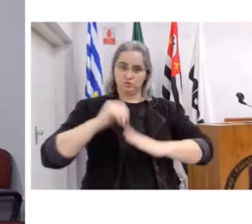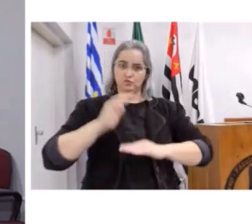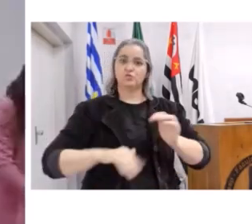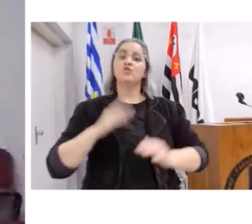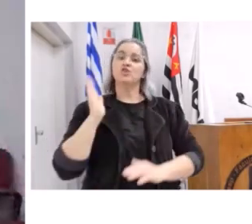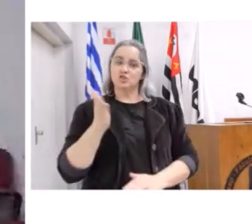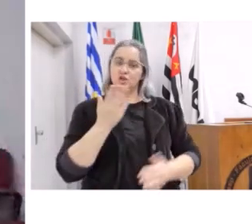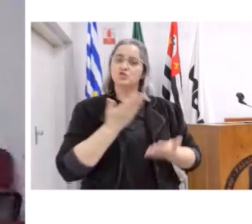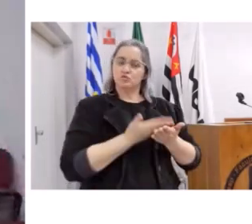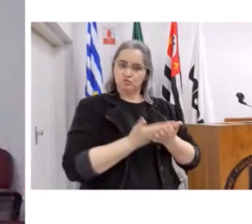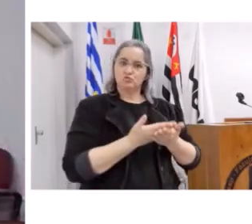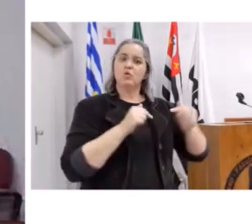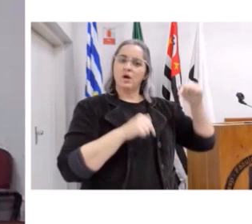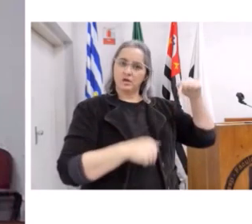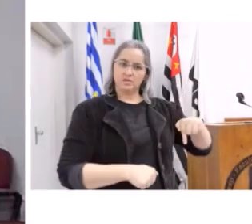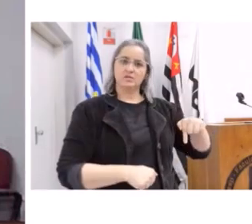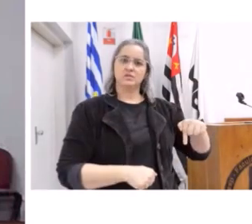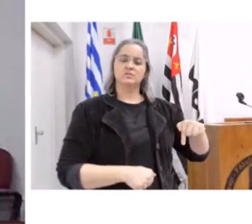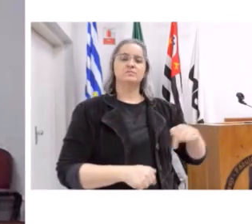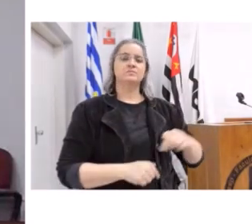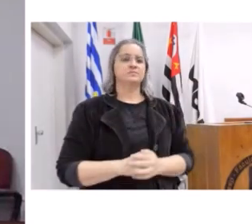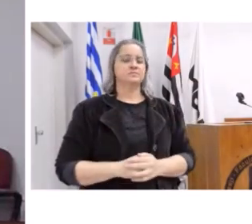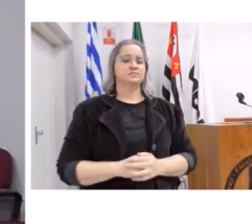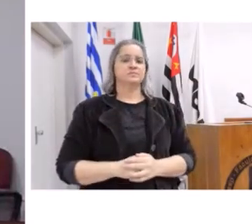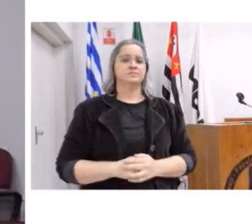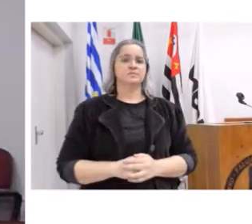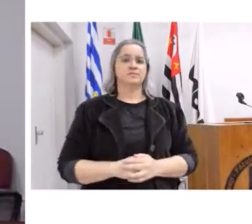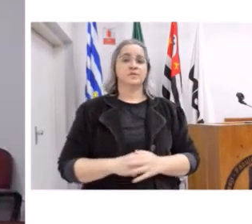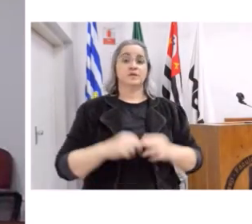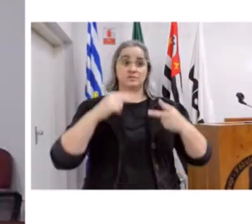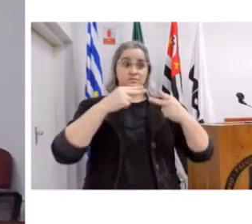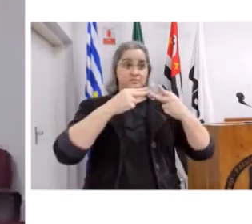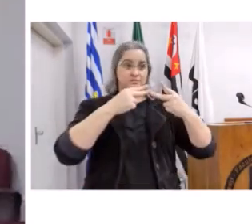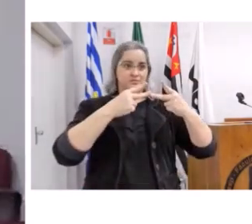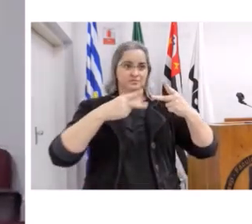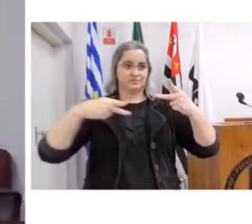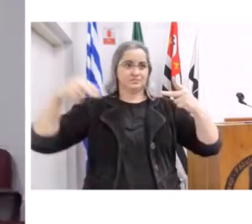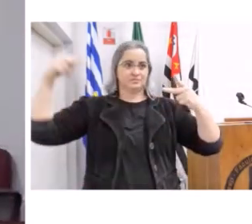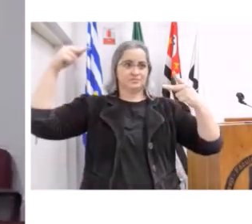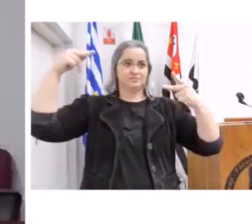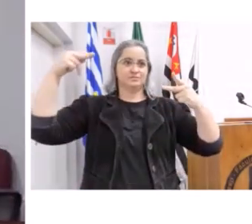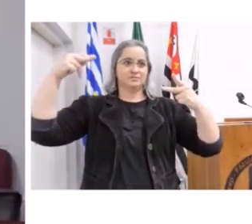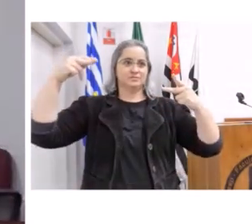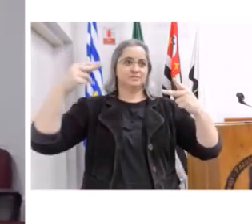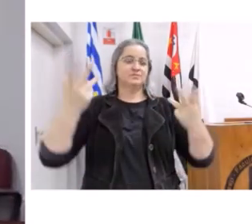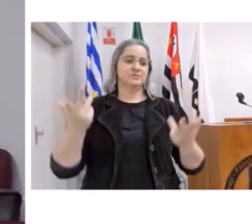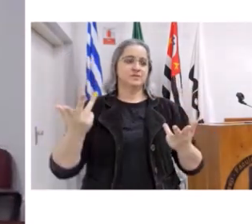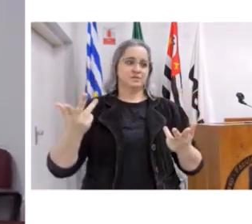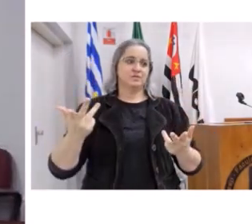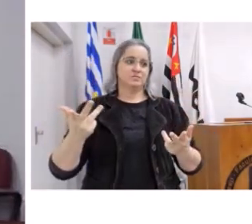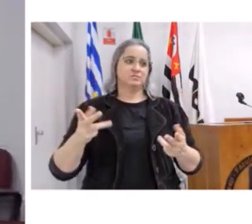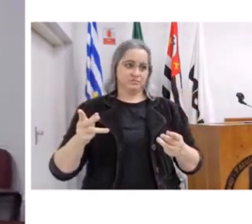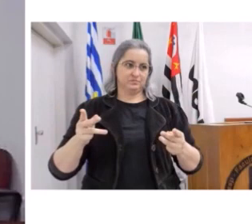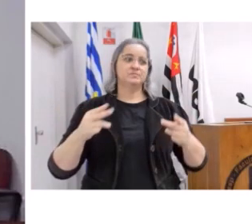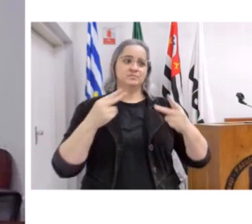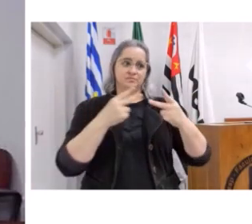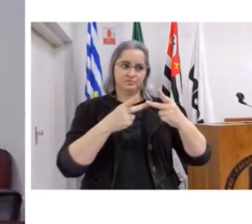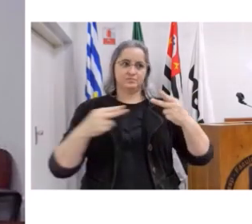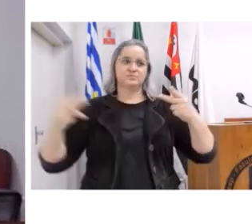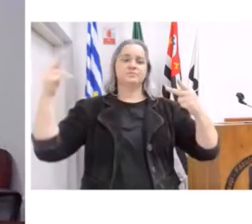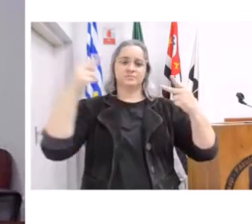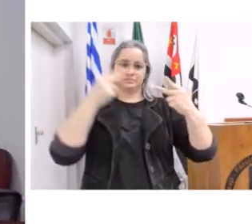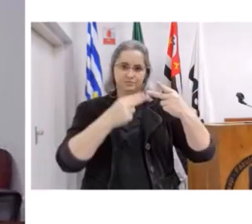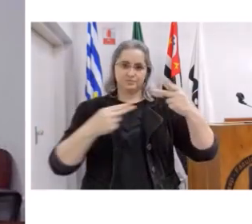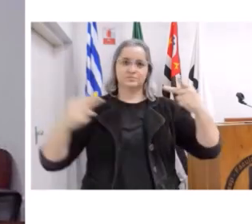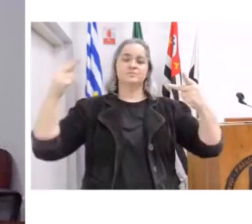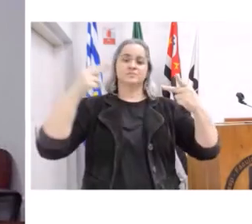que estudou aqui na nossa unidade, gente. Não existe a especialidade, como também a odontologia do sono ainda ela não conseguiu emplacar. É